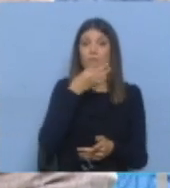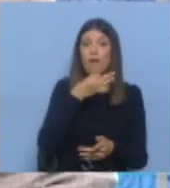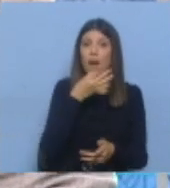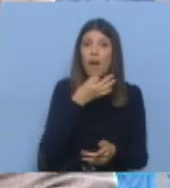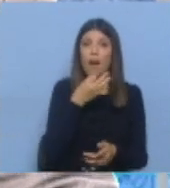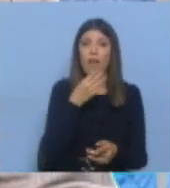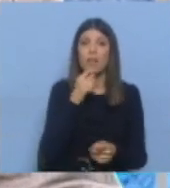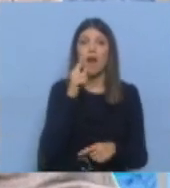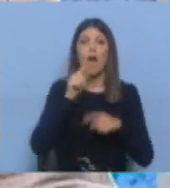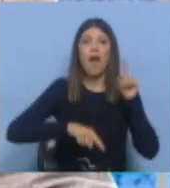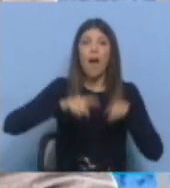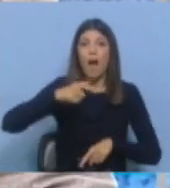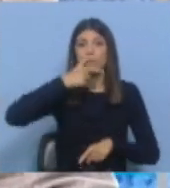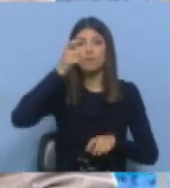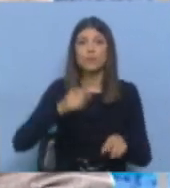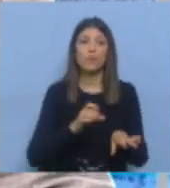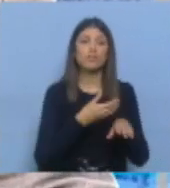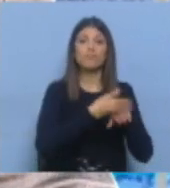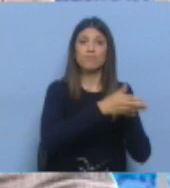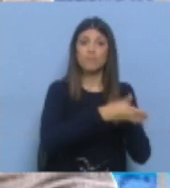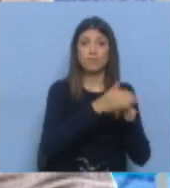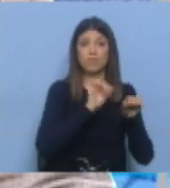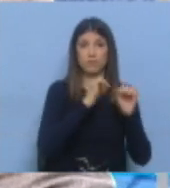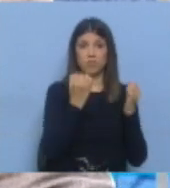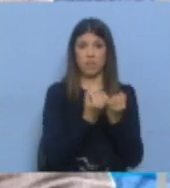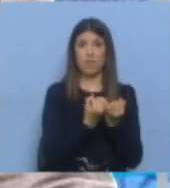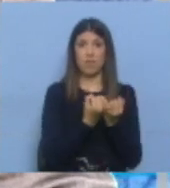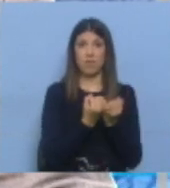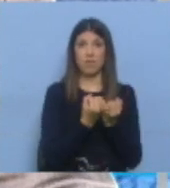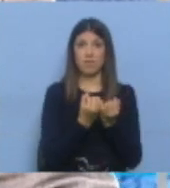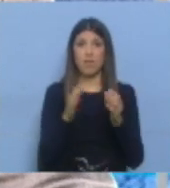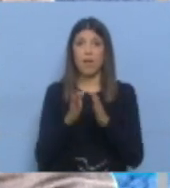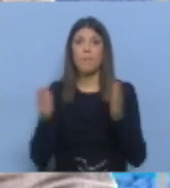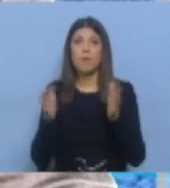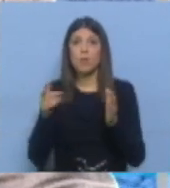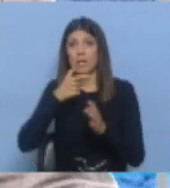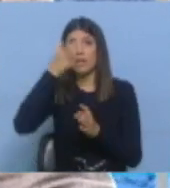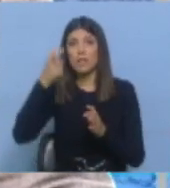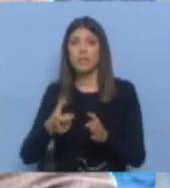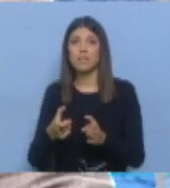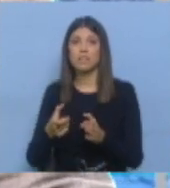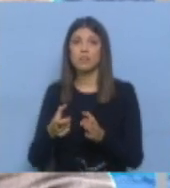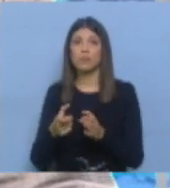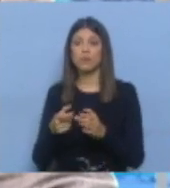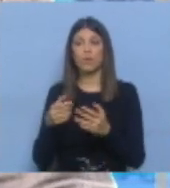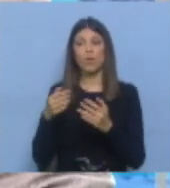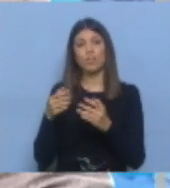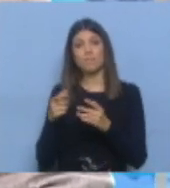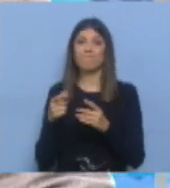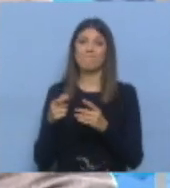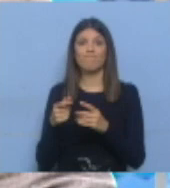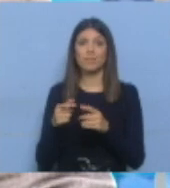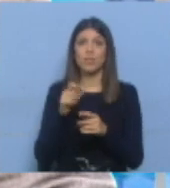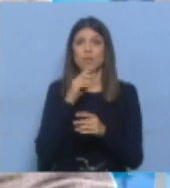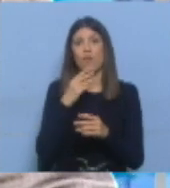está a ser posto de parte. E é a grande parte da humanidade. E é o encontro dessa humanidade que o Papa convida a uma igreja em